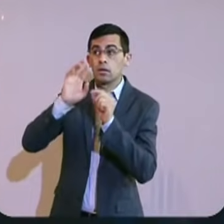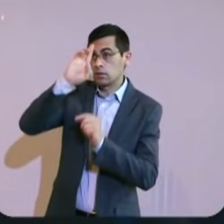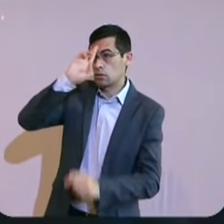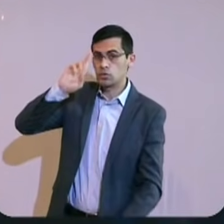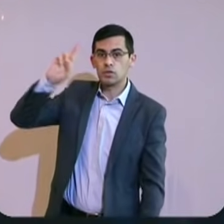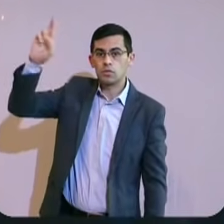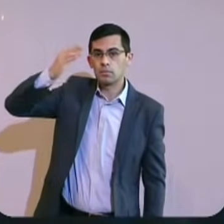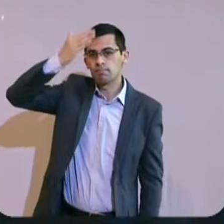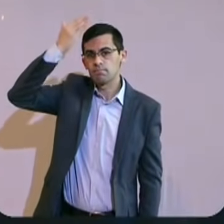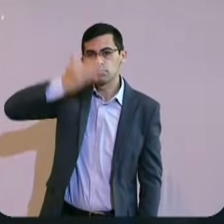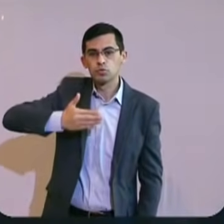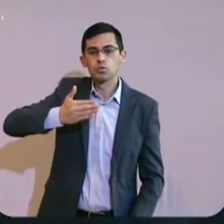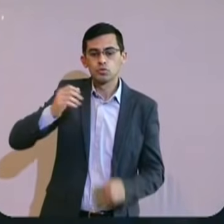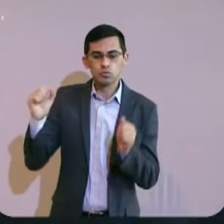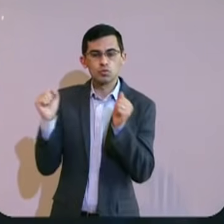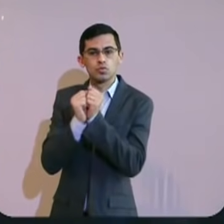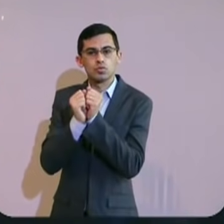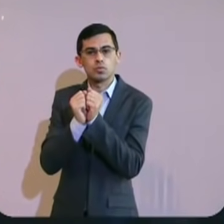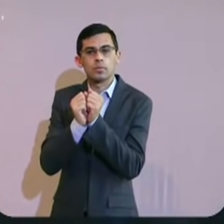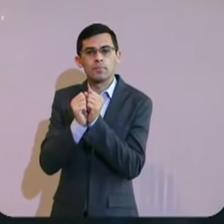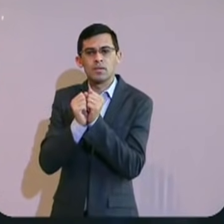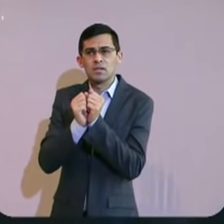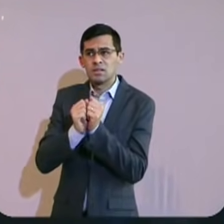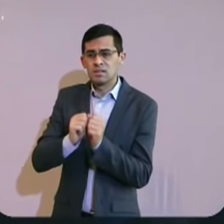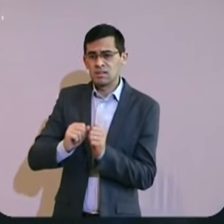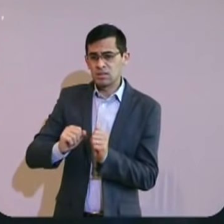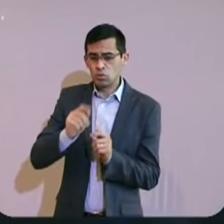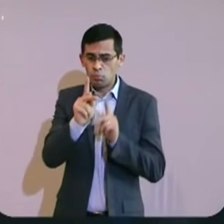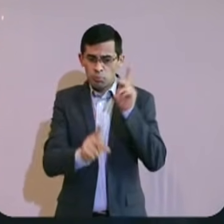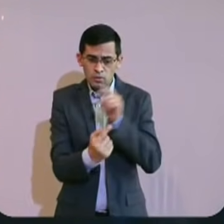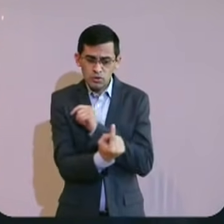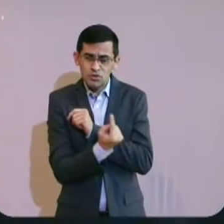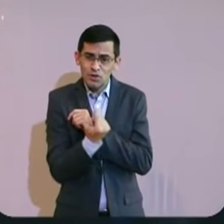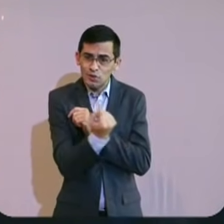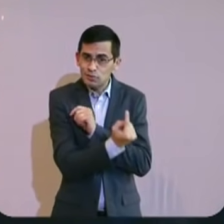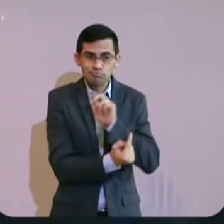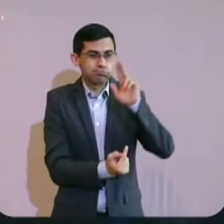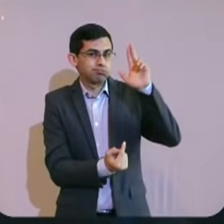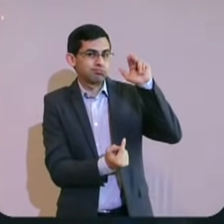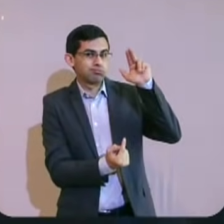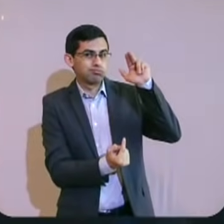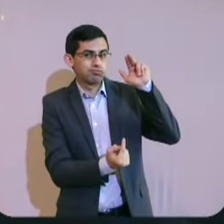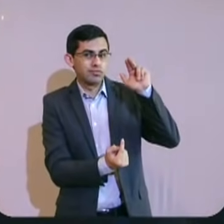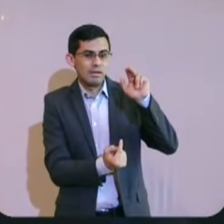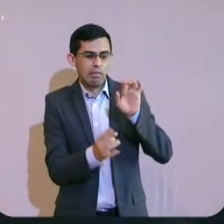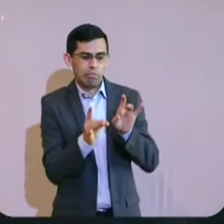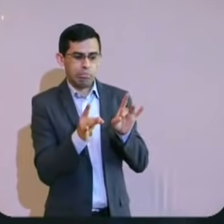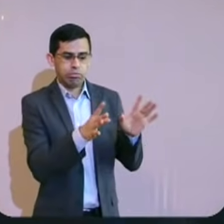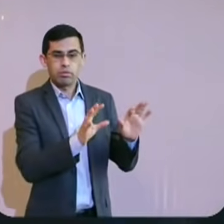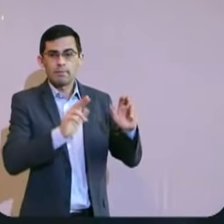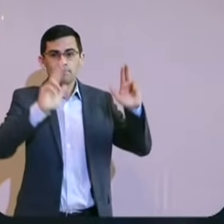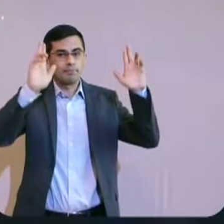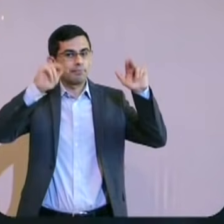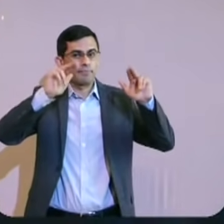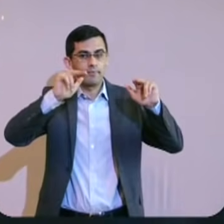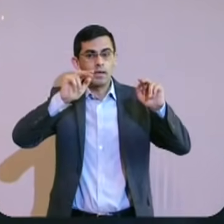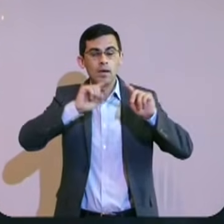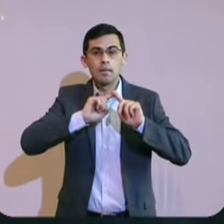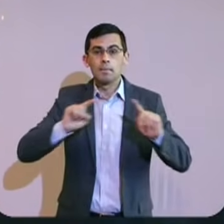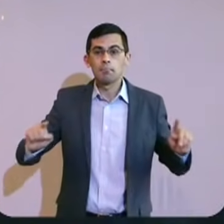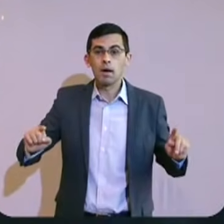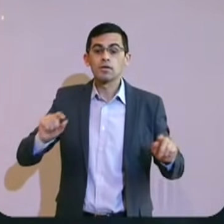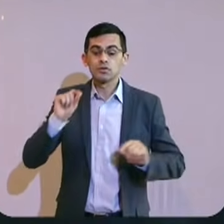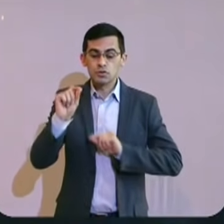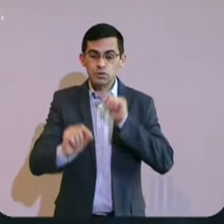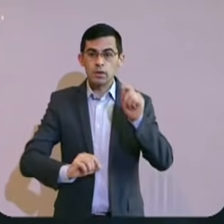estava presente no meio deles, que eles não estavam sozinhos, nem desamparados. Mas